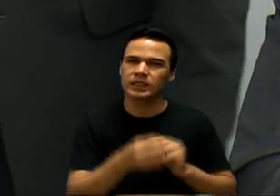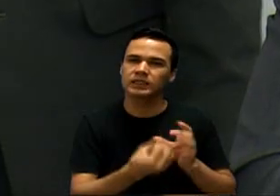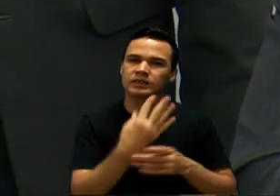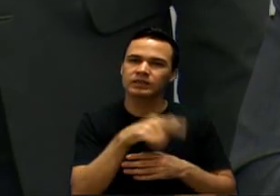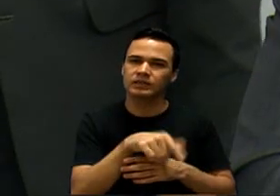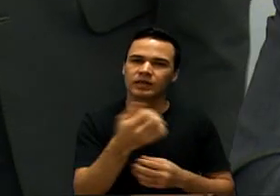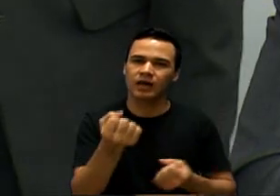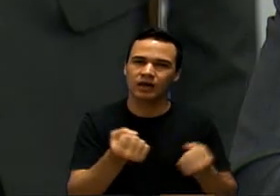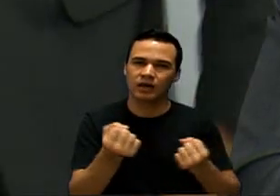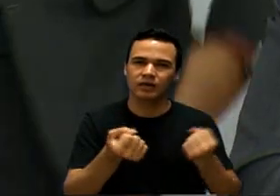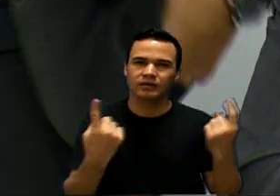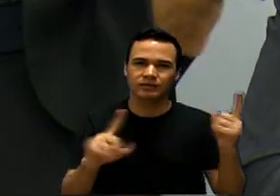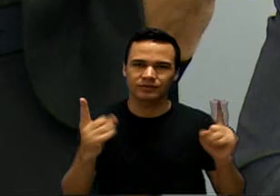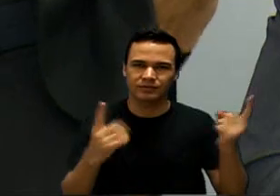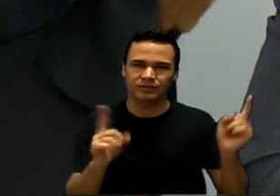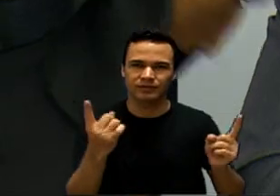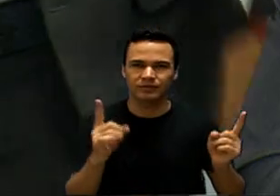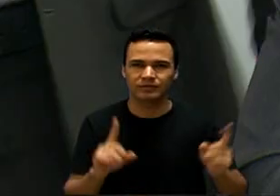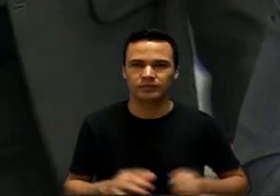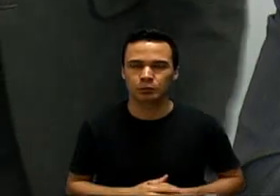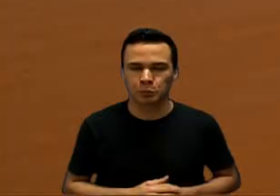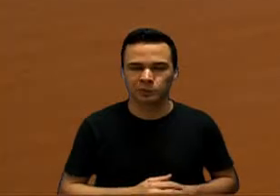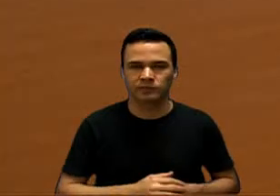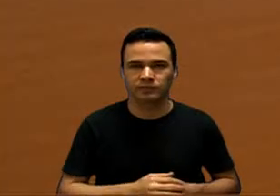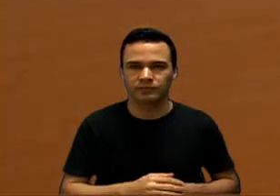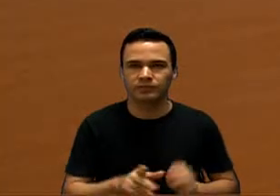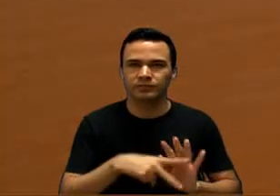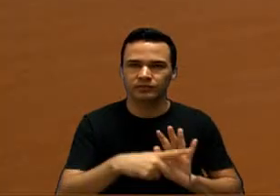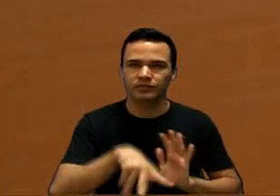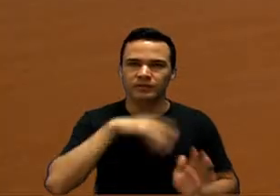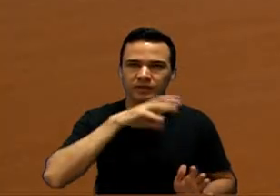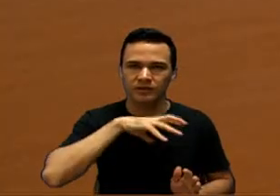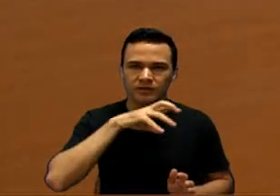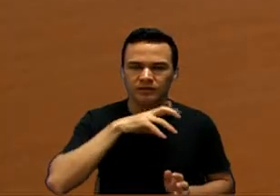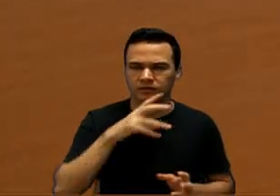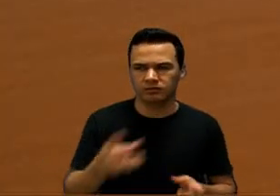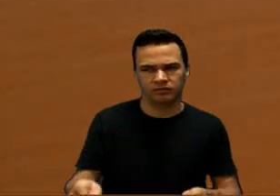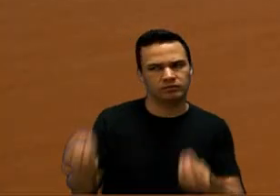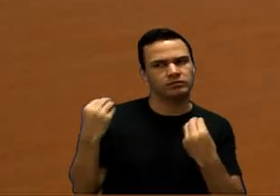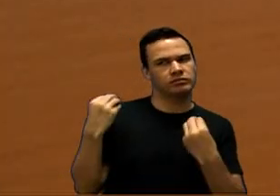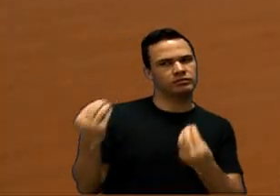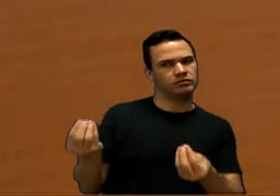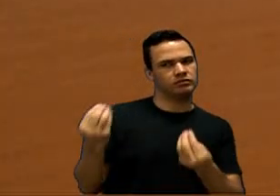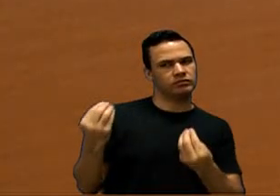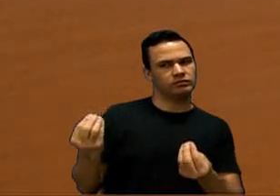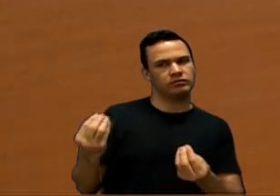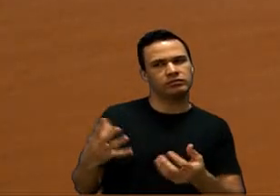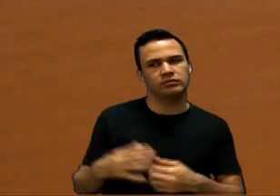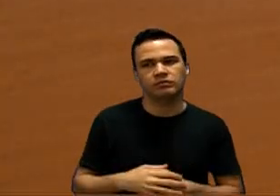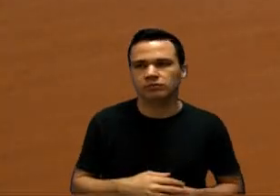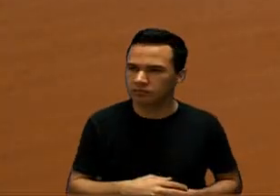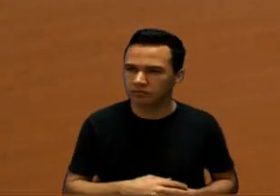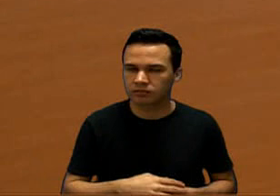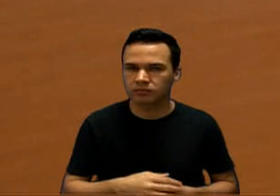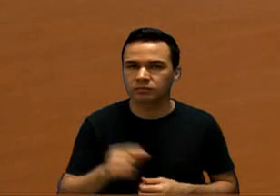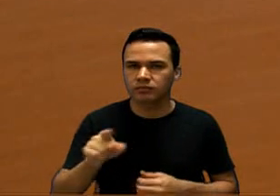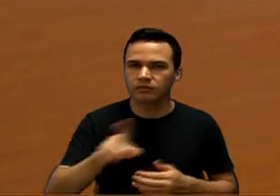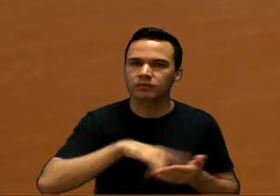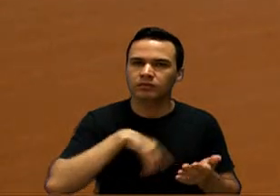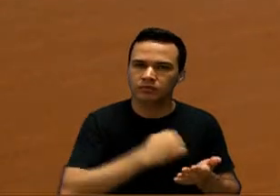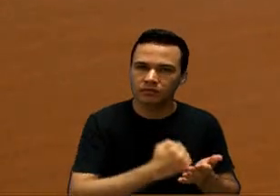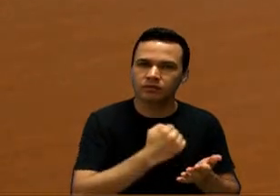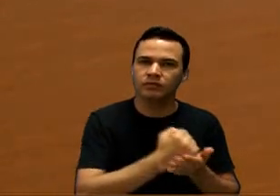o SAMU Animal. É brincadeira, né, rapaz? Como é que a pessoa faz um negócio desse? Você lança